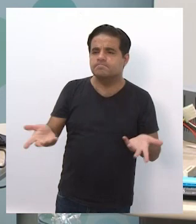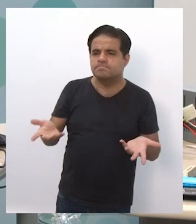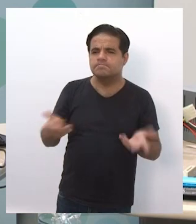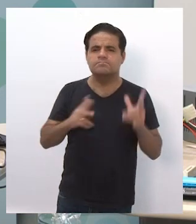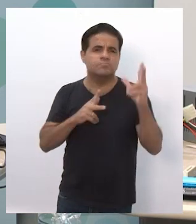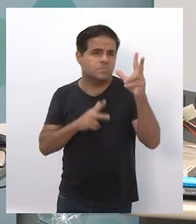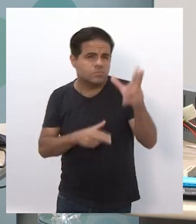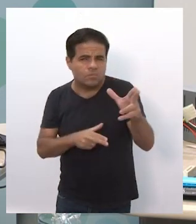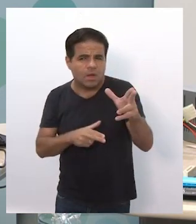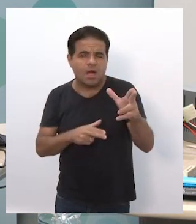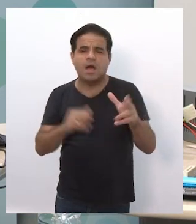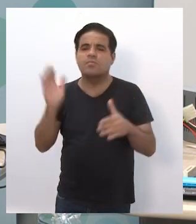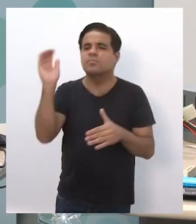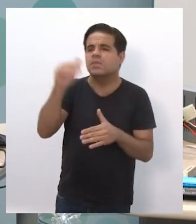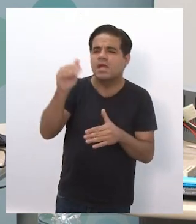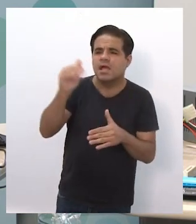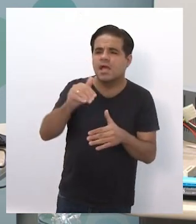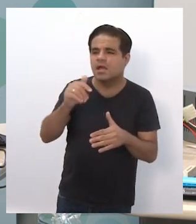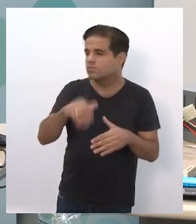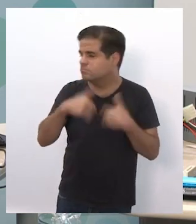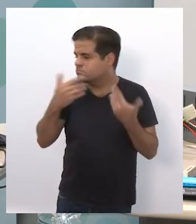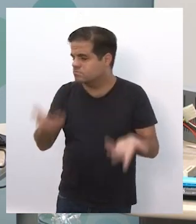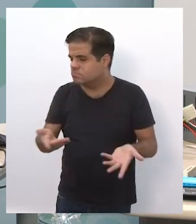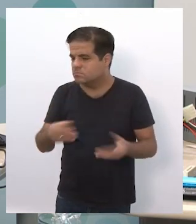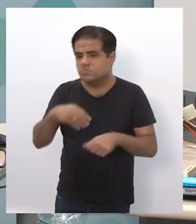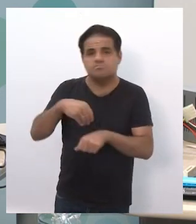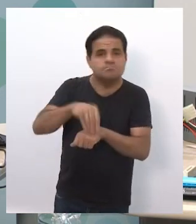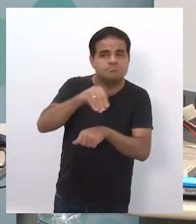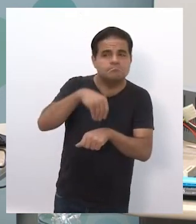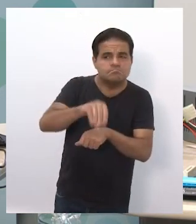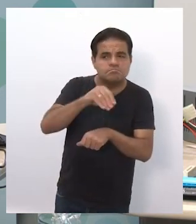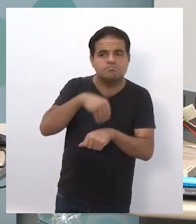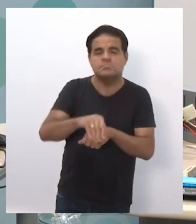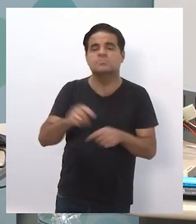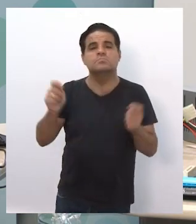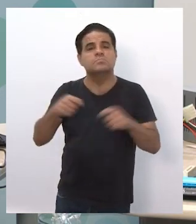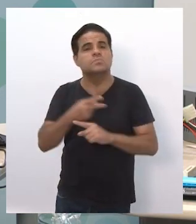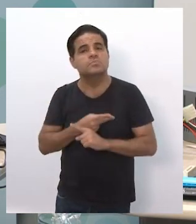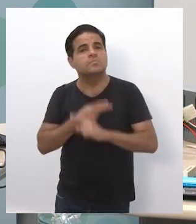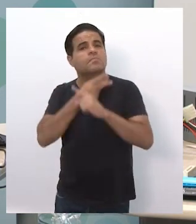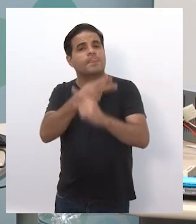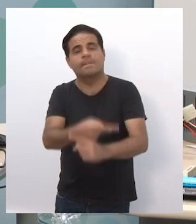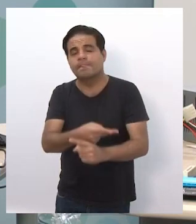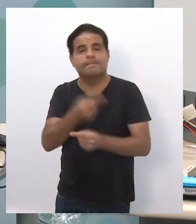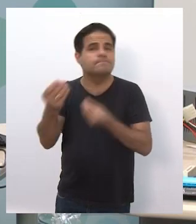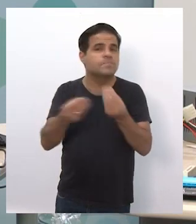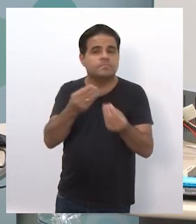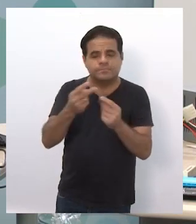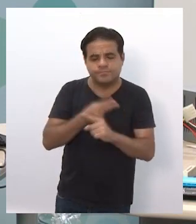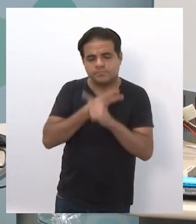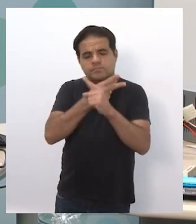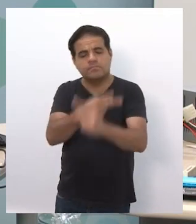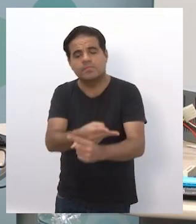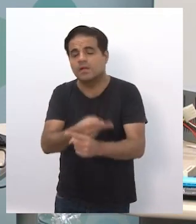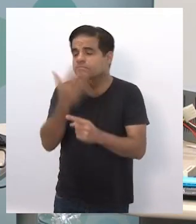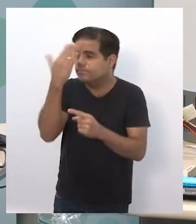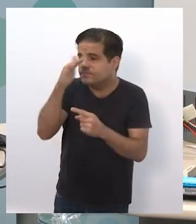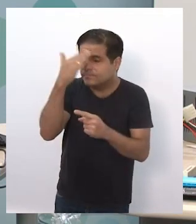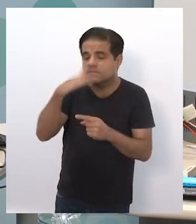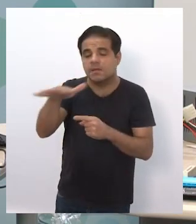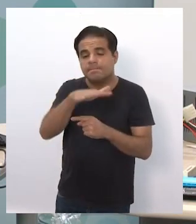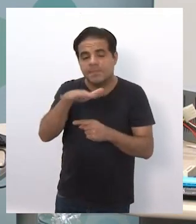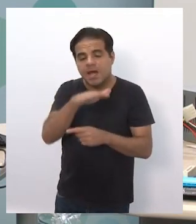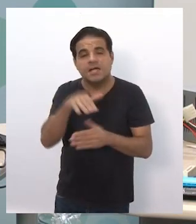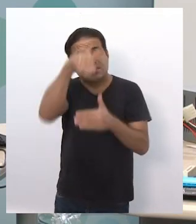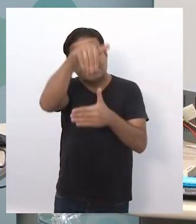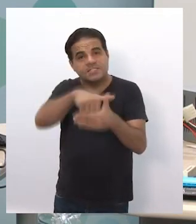igual, o que tem dentro, para vocês darem dicas aí do que procurar de como procurar, de como entender a parte